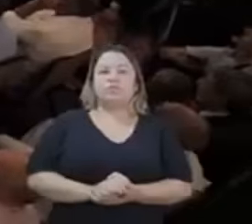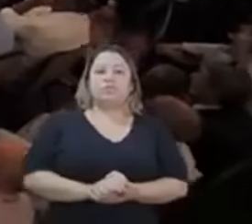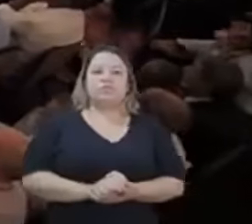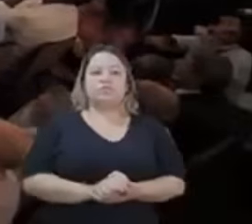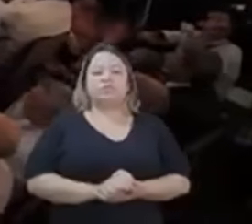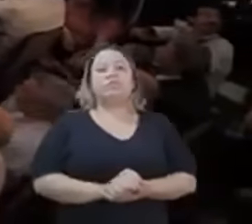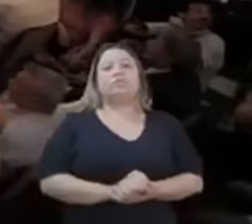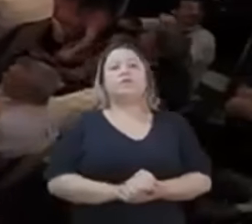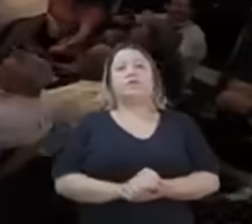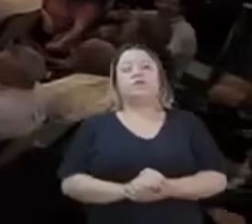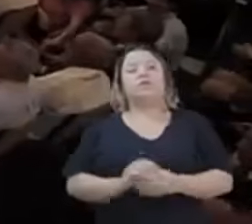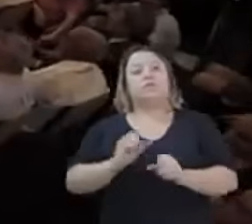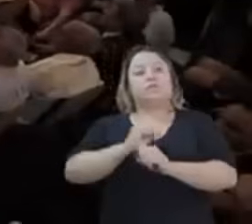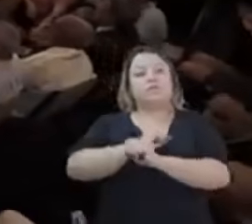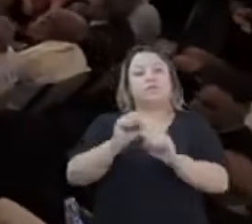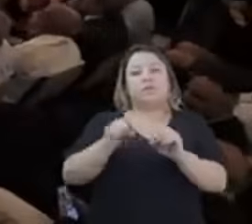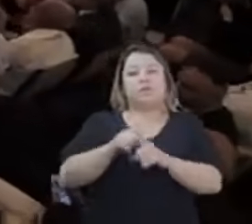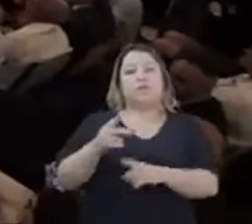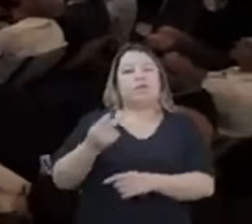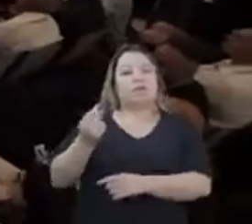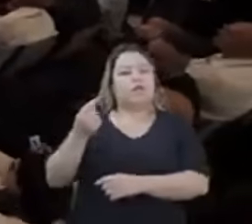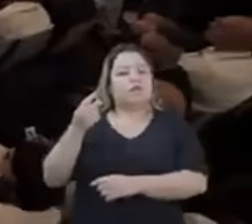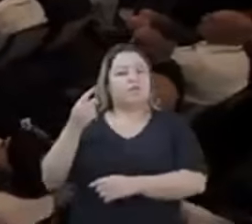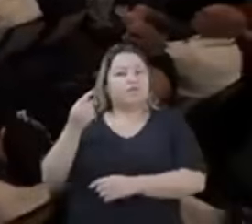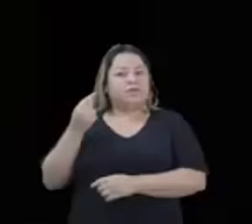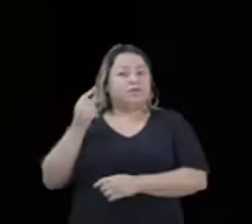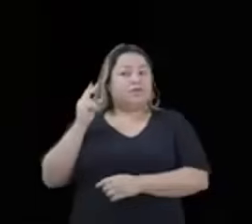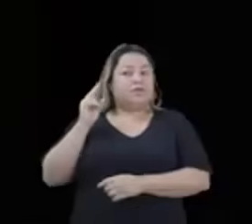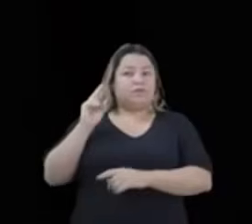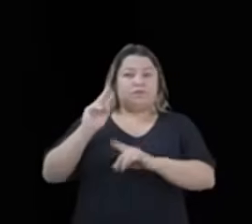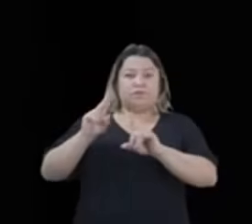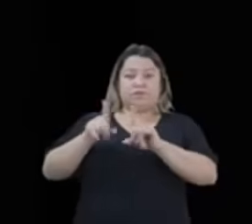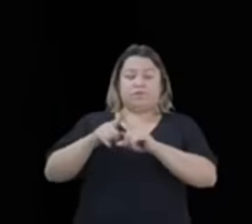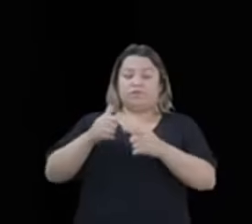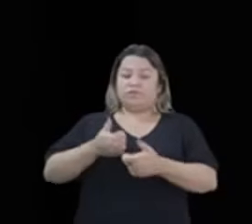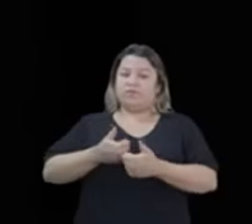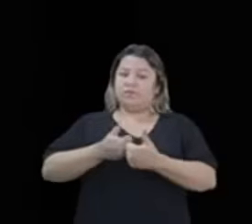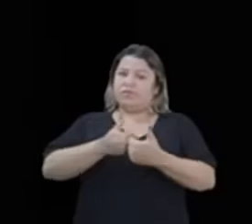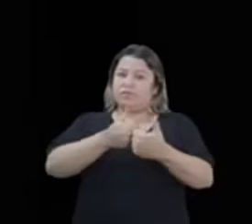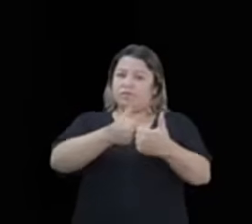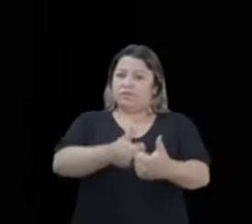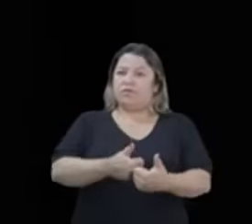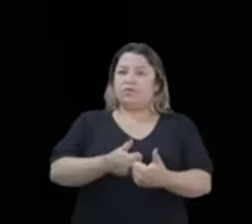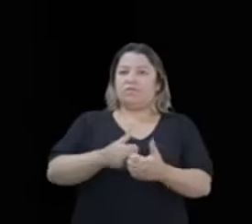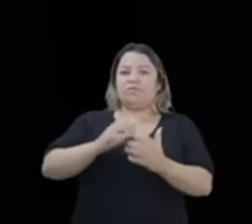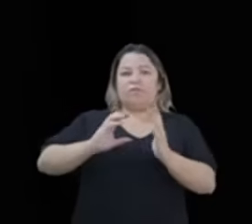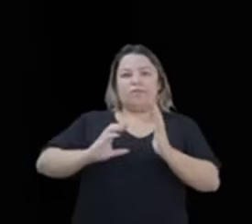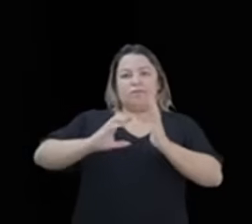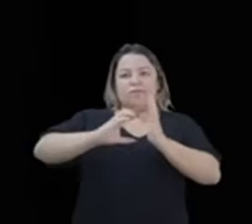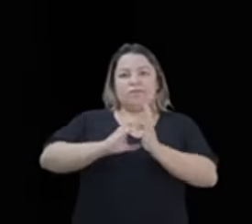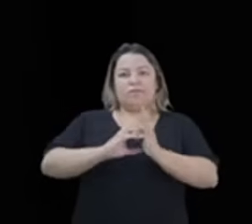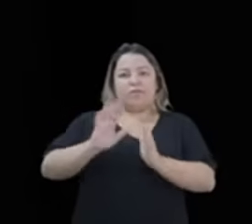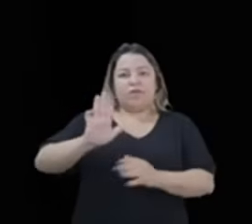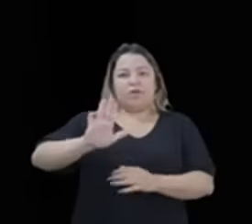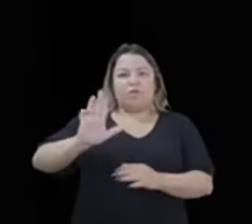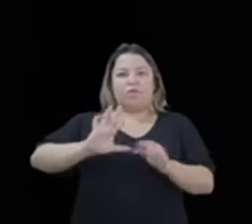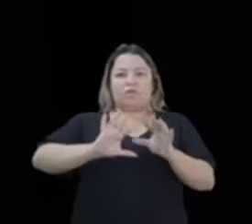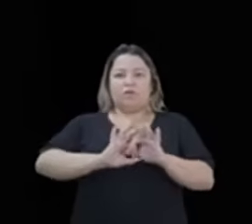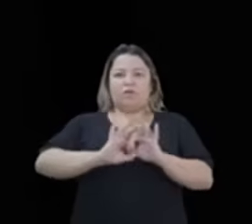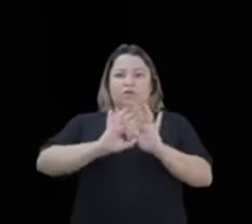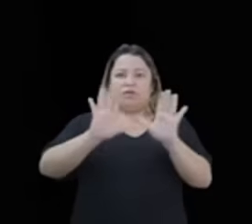pelas condições históricas que dirigiu o nosso partido e conduziu o nosso partido ao Lula